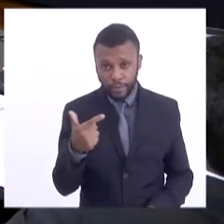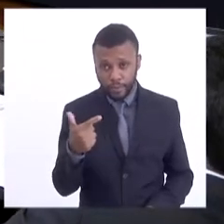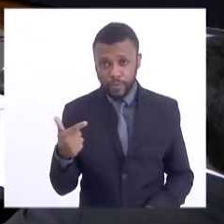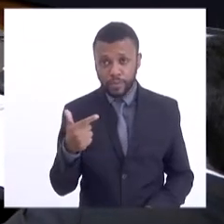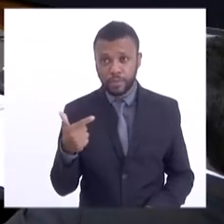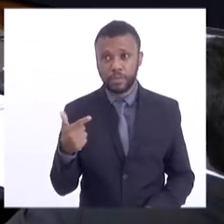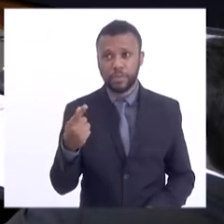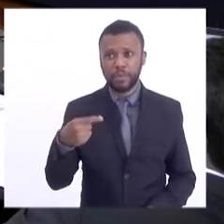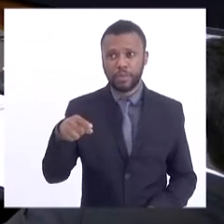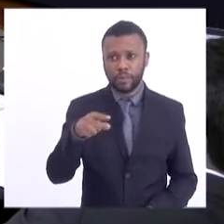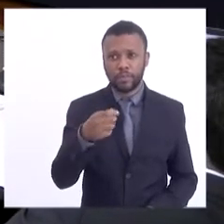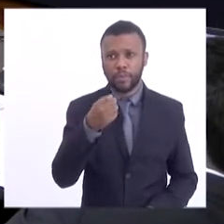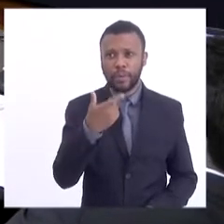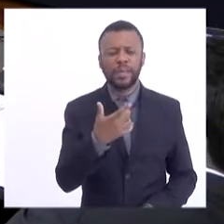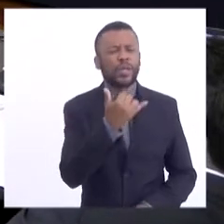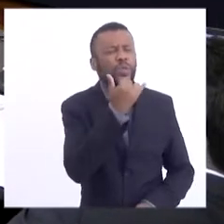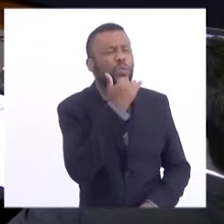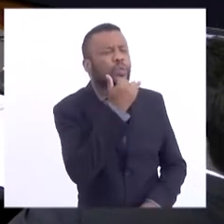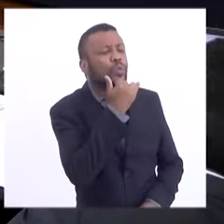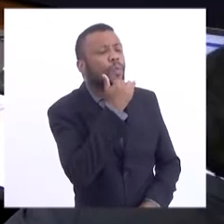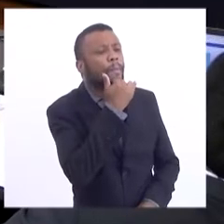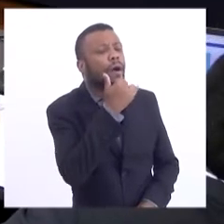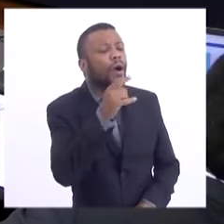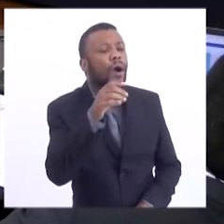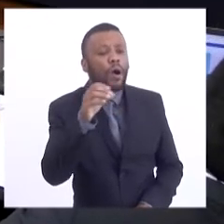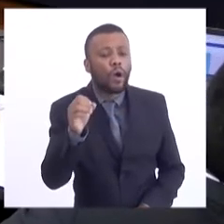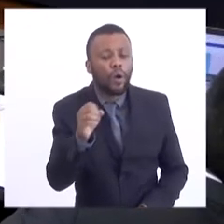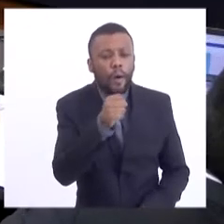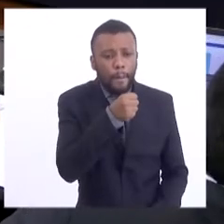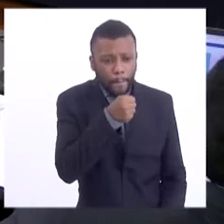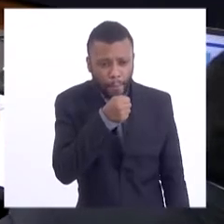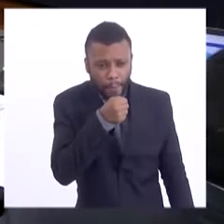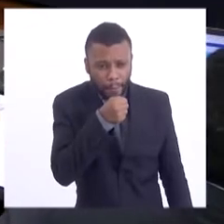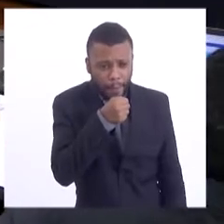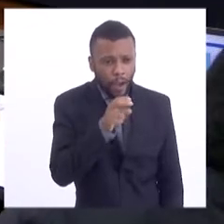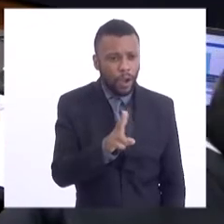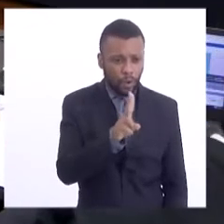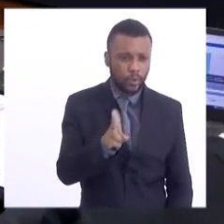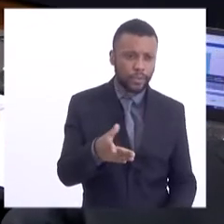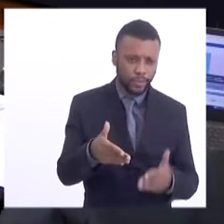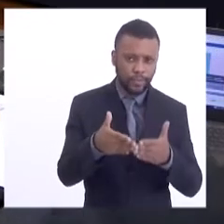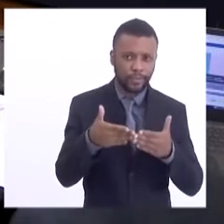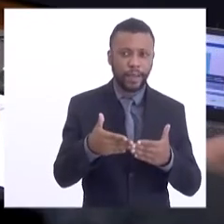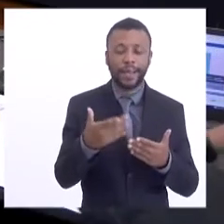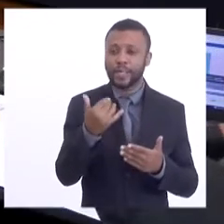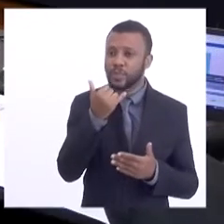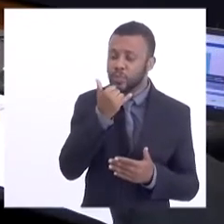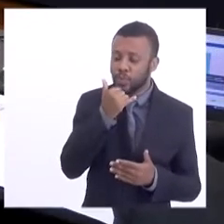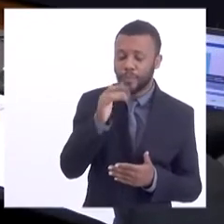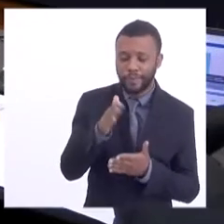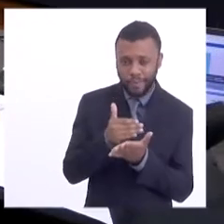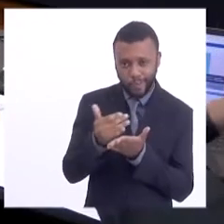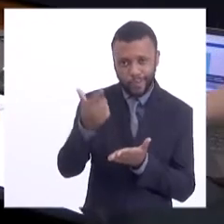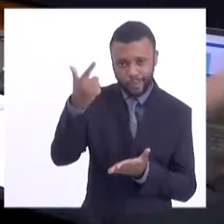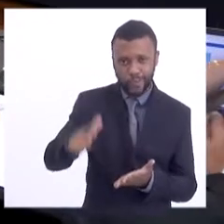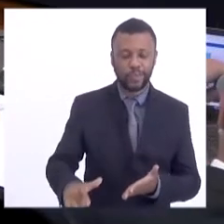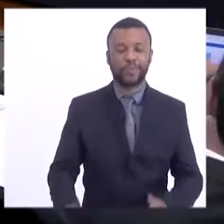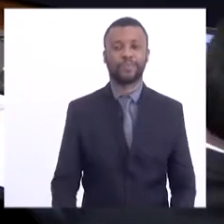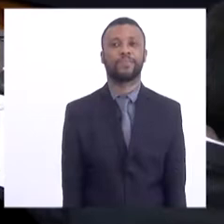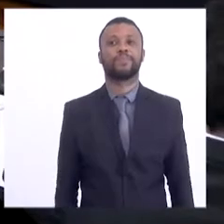estão muito por favor usa o microfone por favor obrigado desculpa vou recomeçar